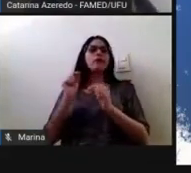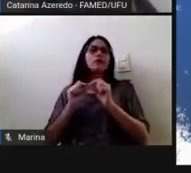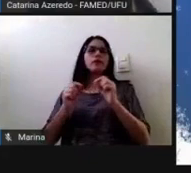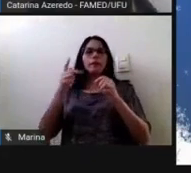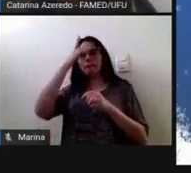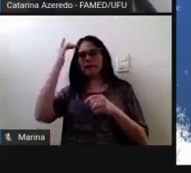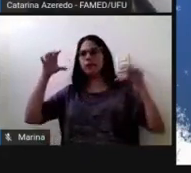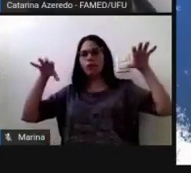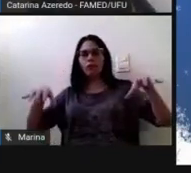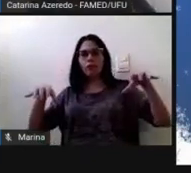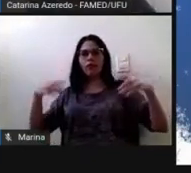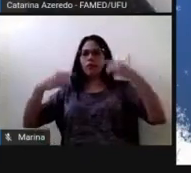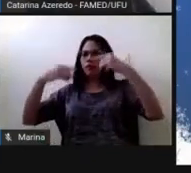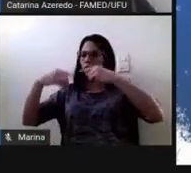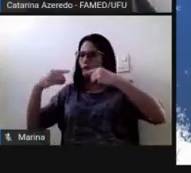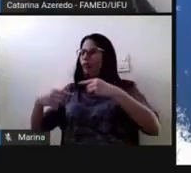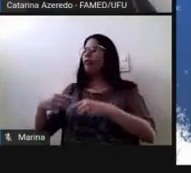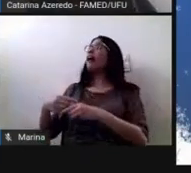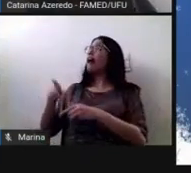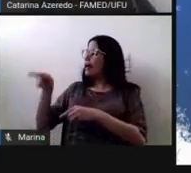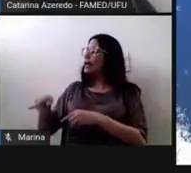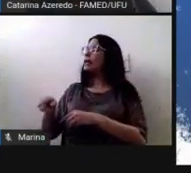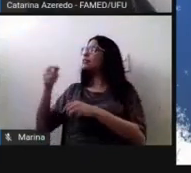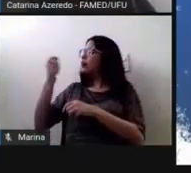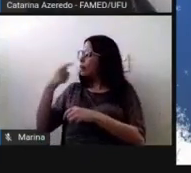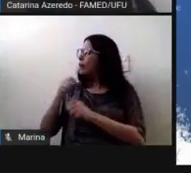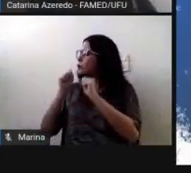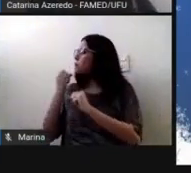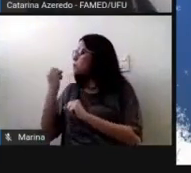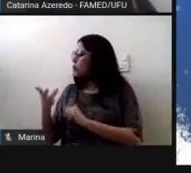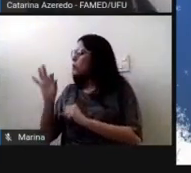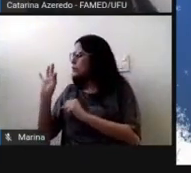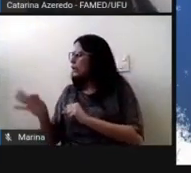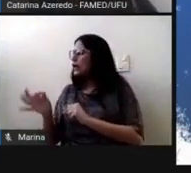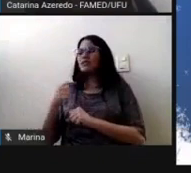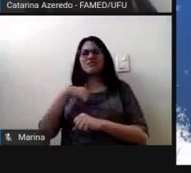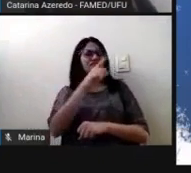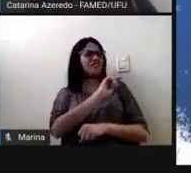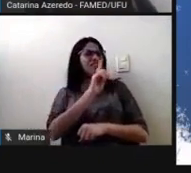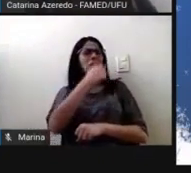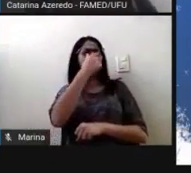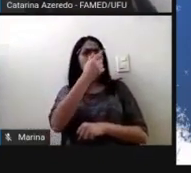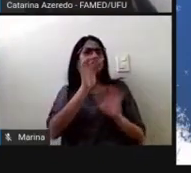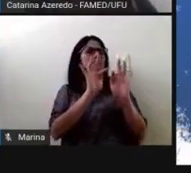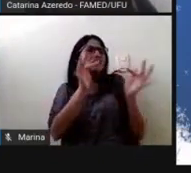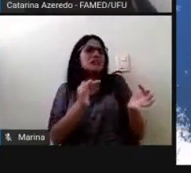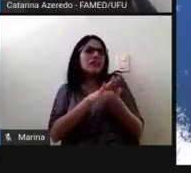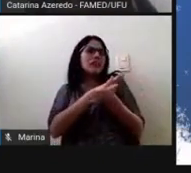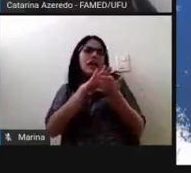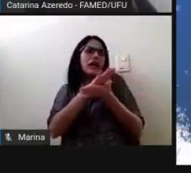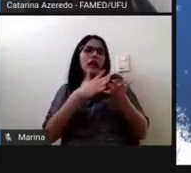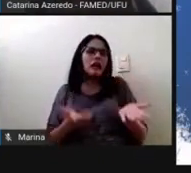fato funciona, se é uma gripezinha, se não é, se a gente precisa de isolamento, cria-se uma polarização